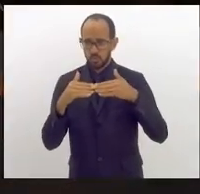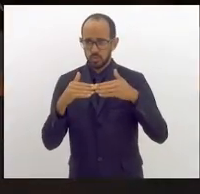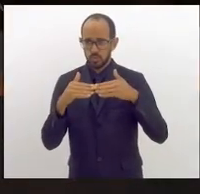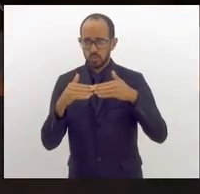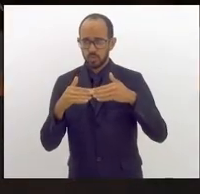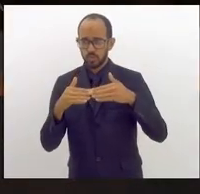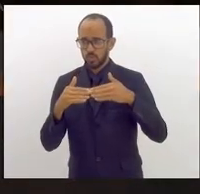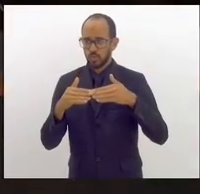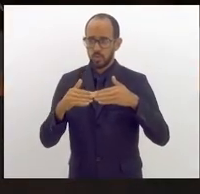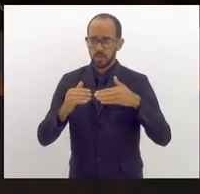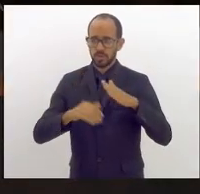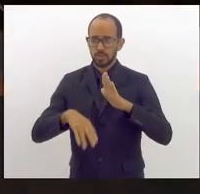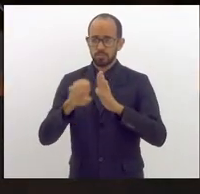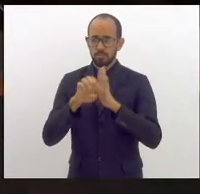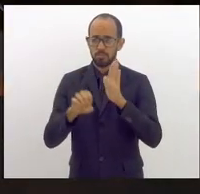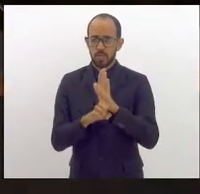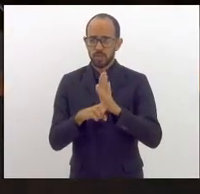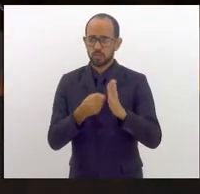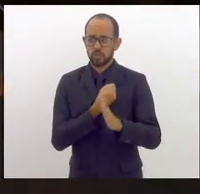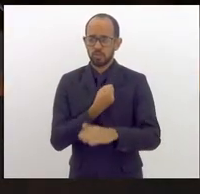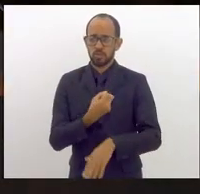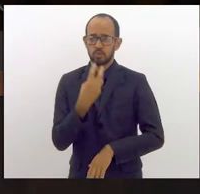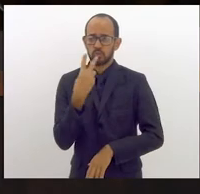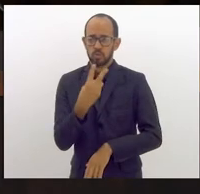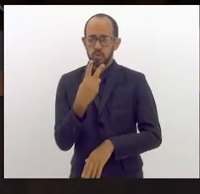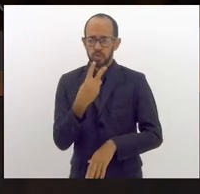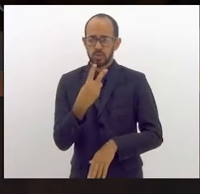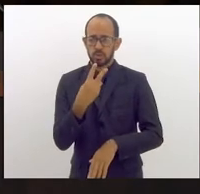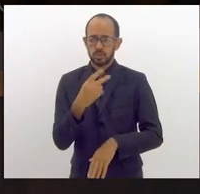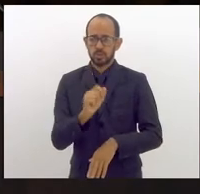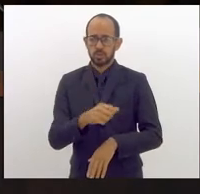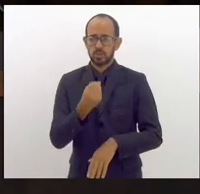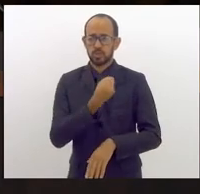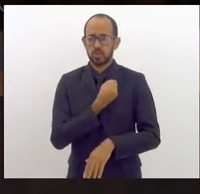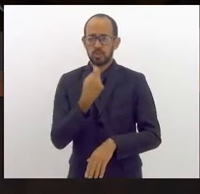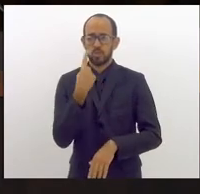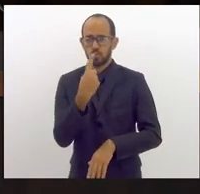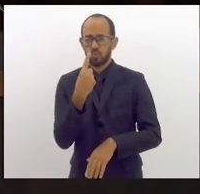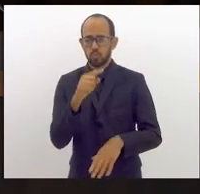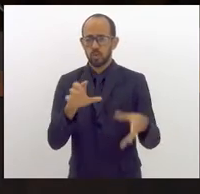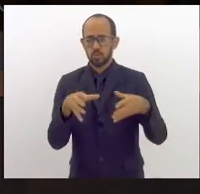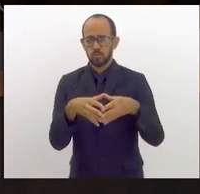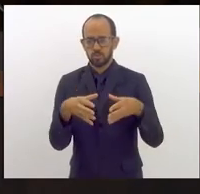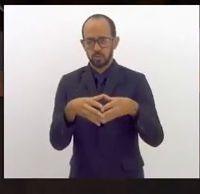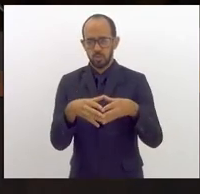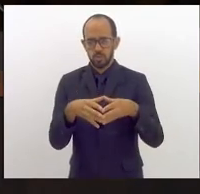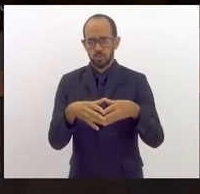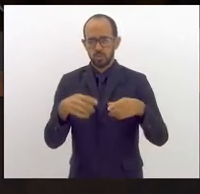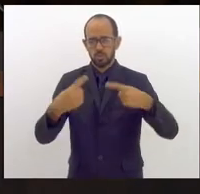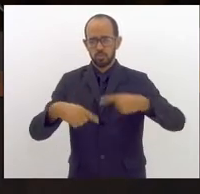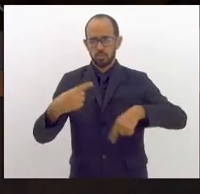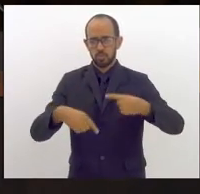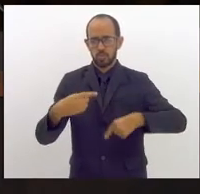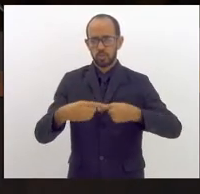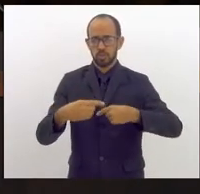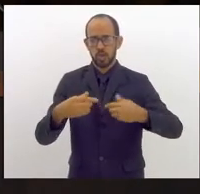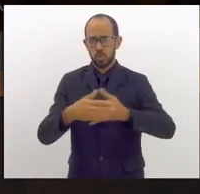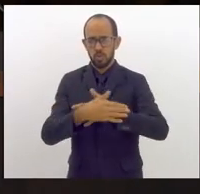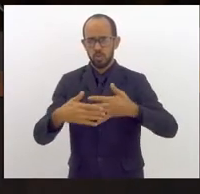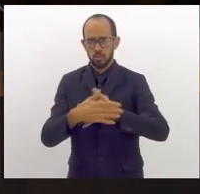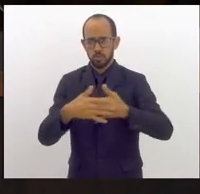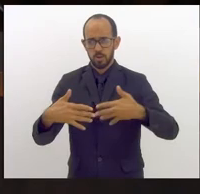emendas número 2 de plenário e número um da comissão de político Urbana favorável com submenda